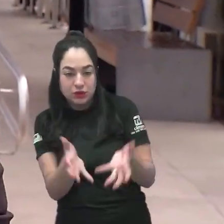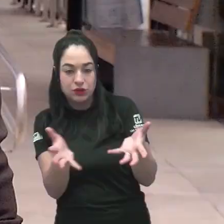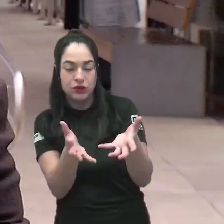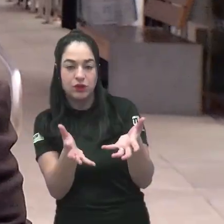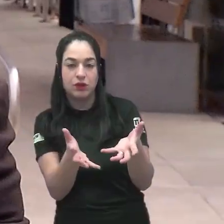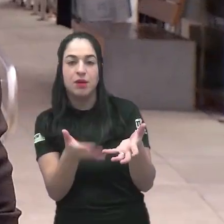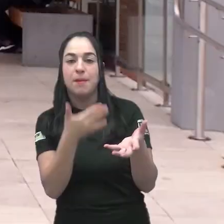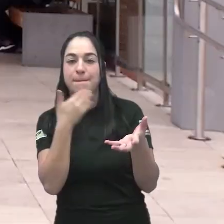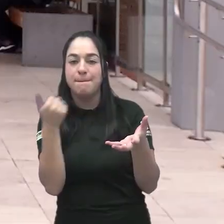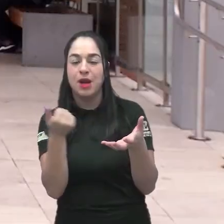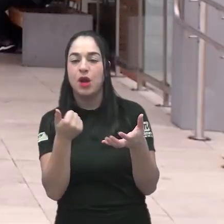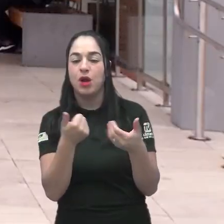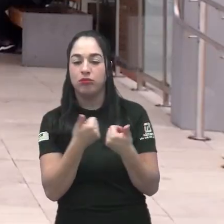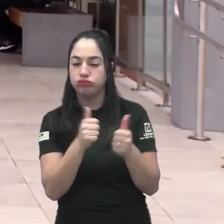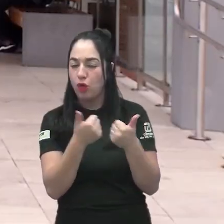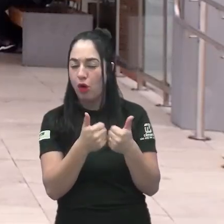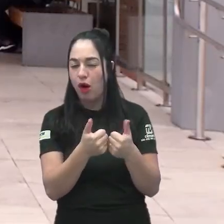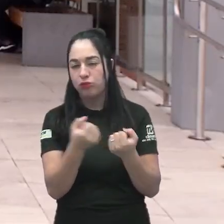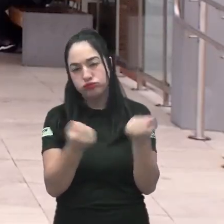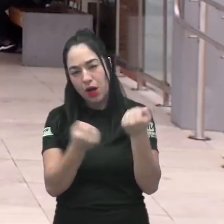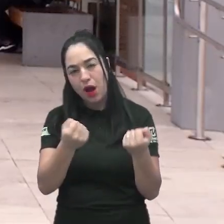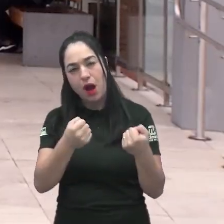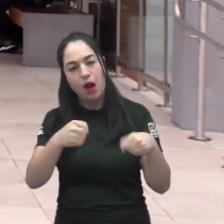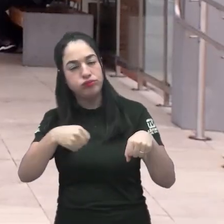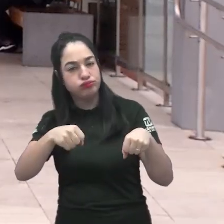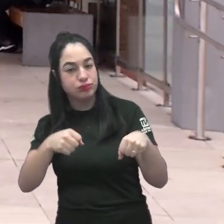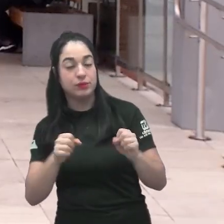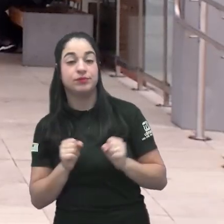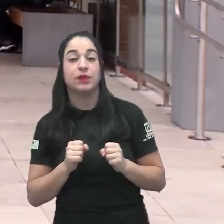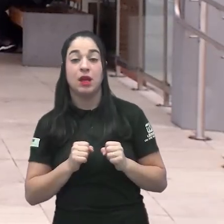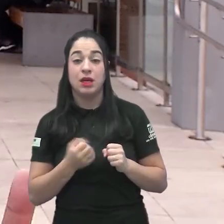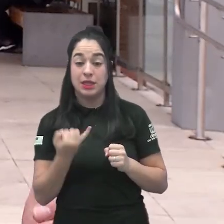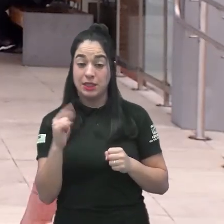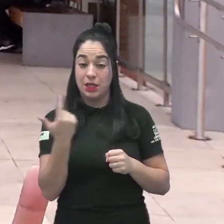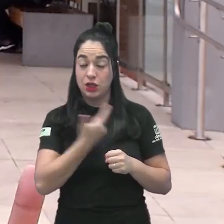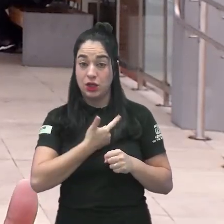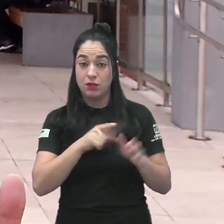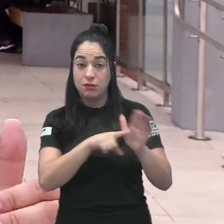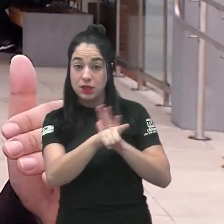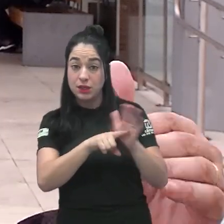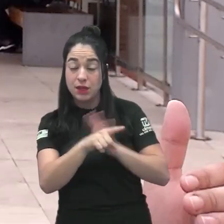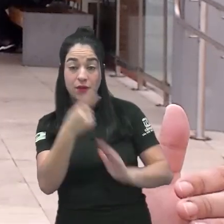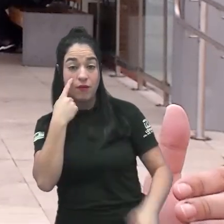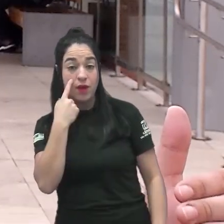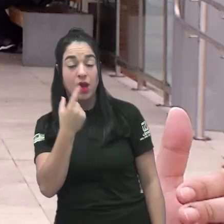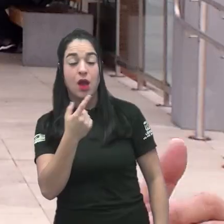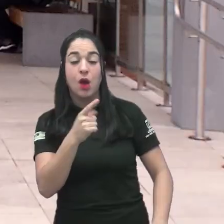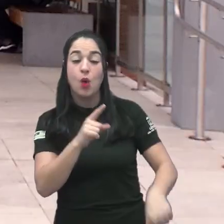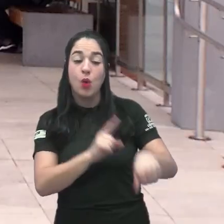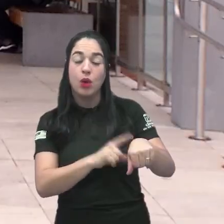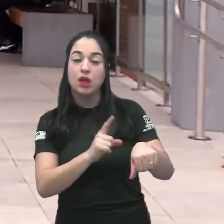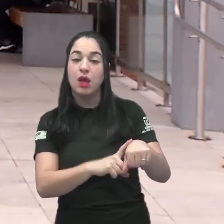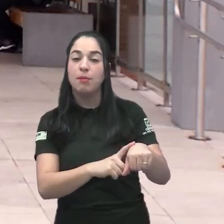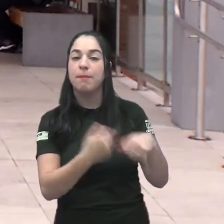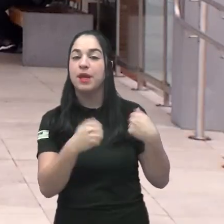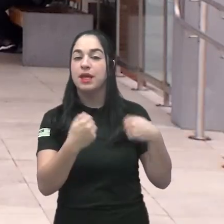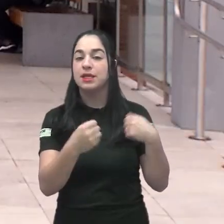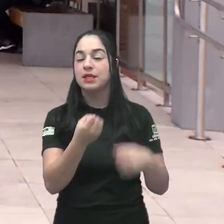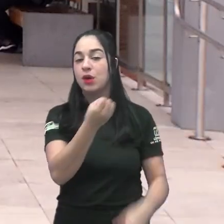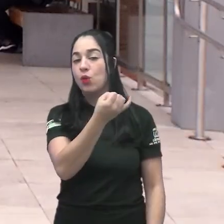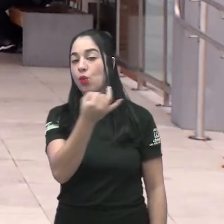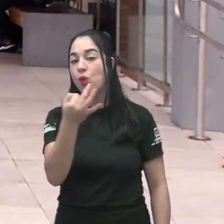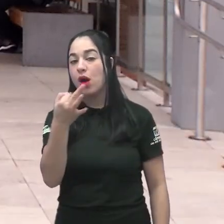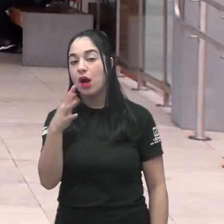tráfego do município. Tendo esse controle viário, você consegue dimensionar qual via precisa de maior tempo de liberação, qual via pode